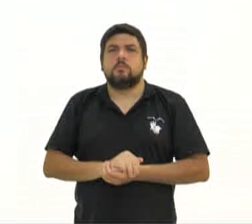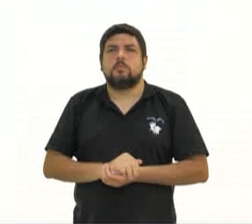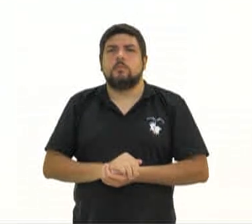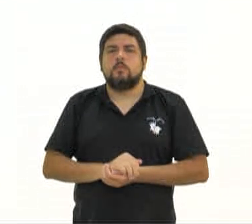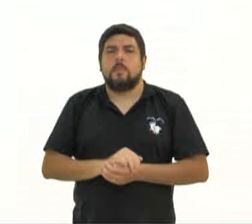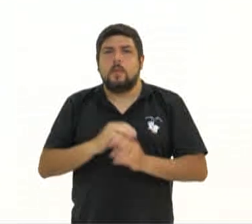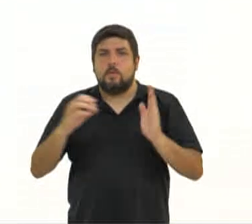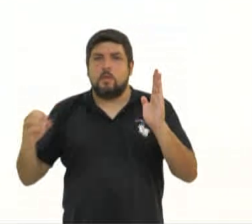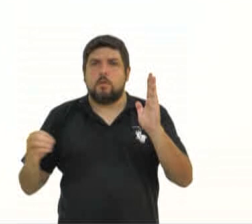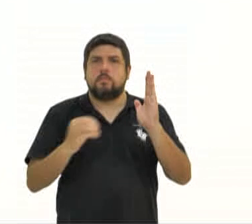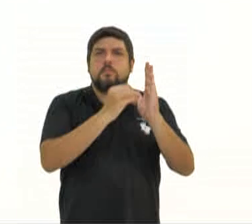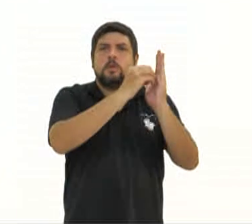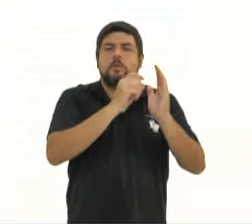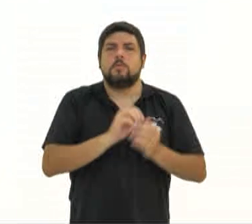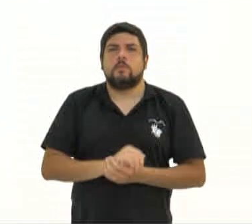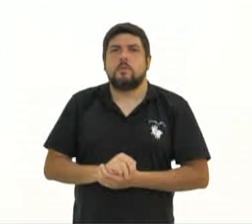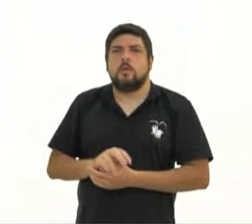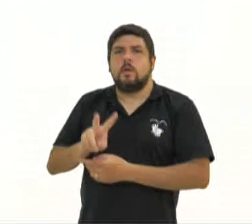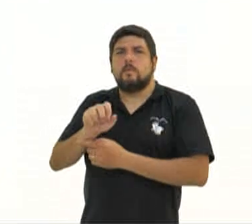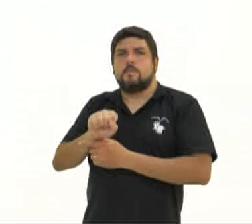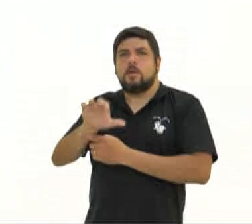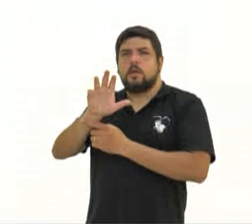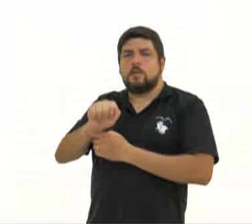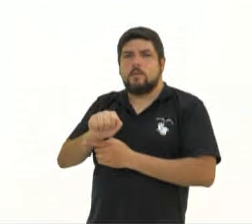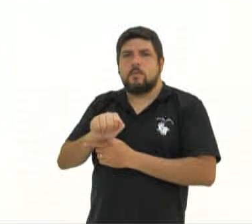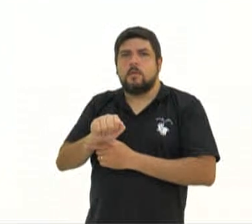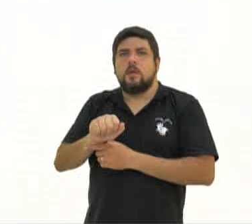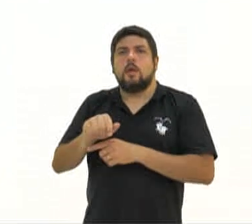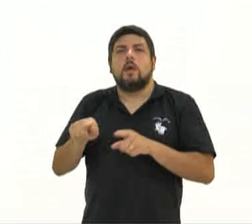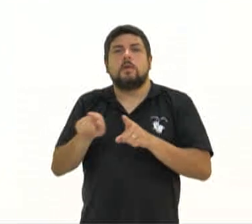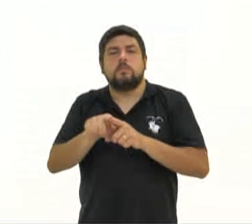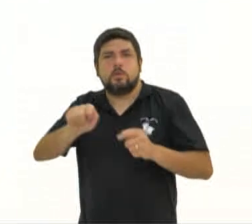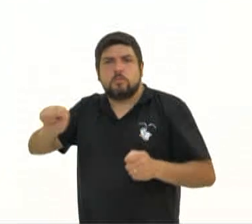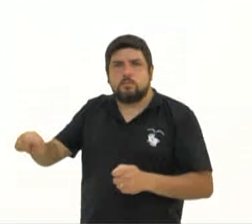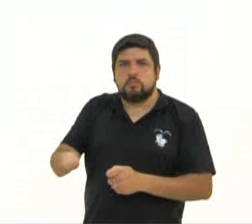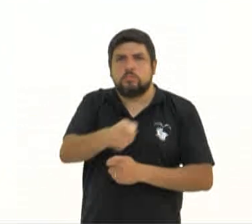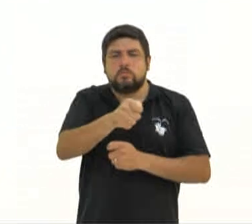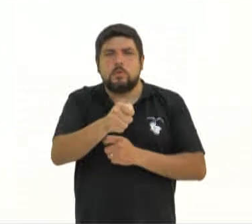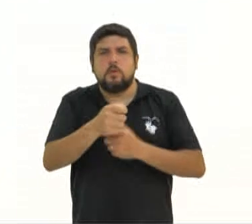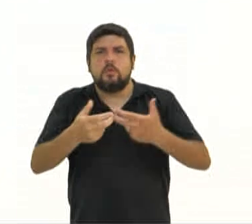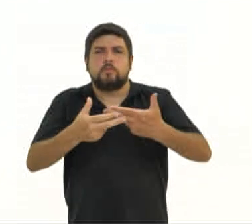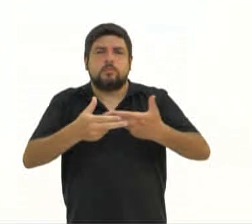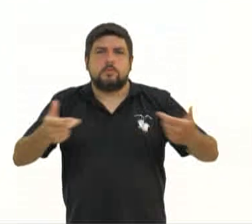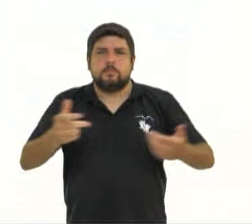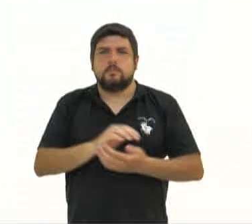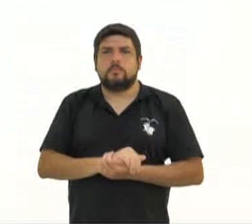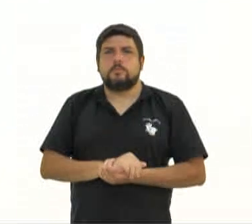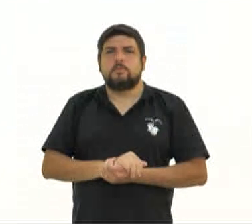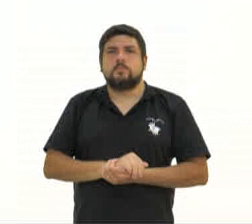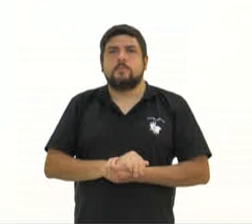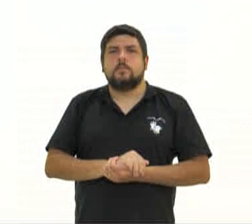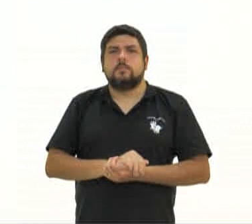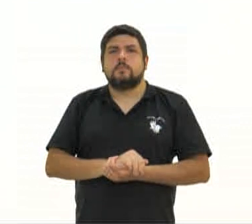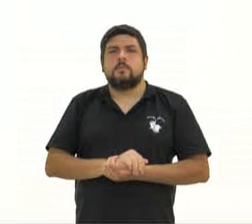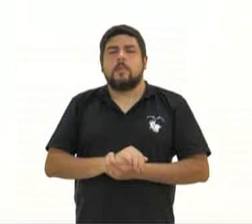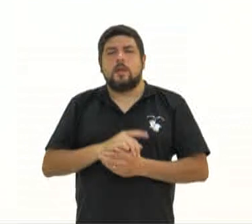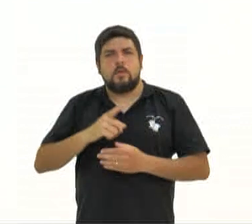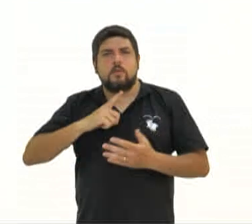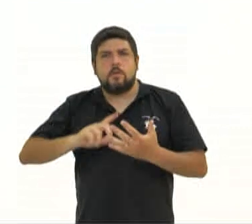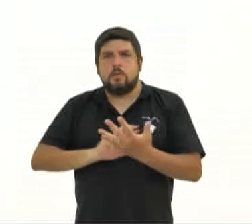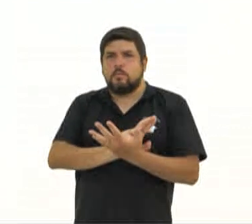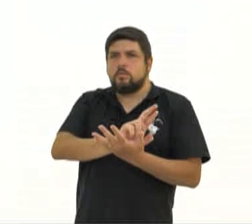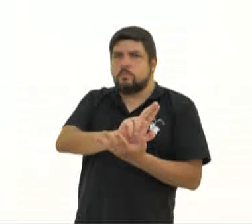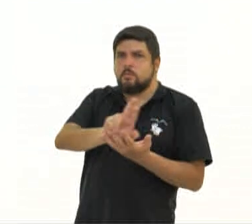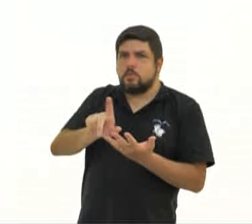parede incluem a pelota basca, o racquetball, o squash, entre outros esportes, né? Então essa é a definição, segundo